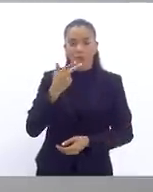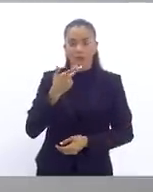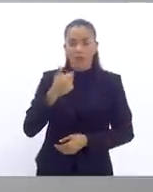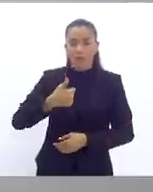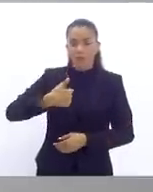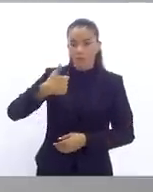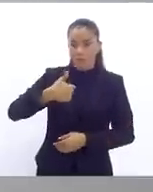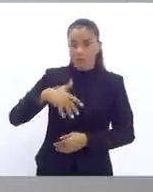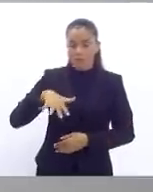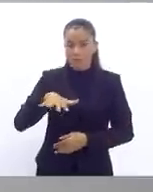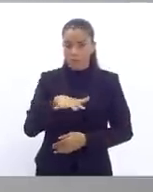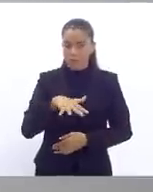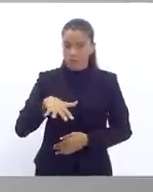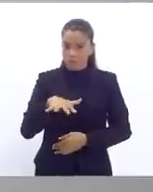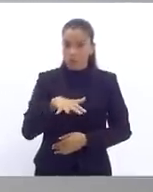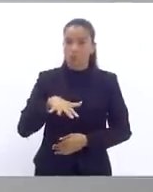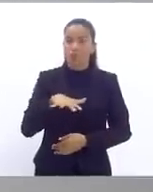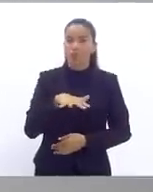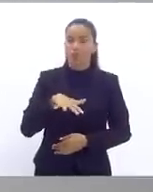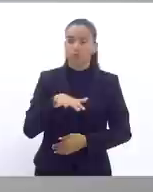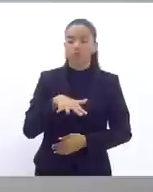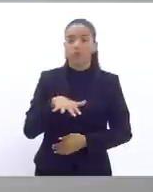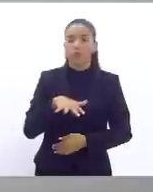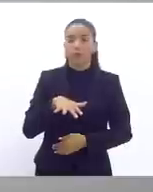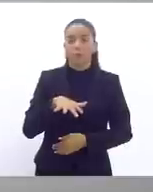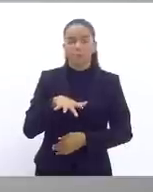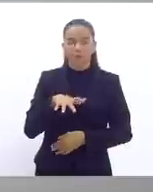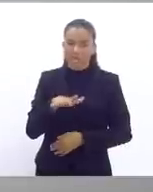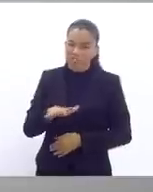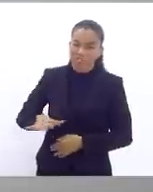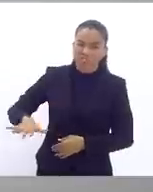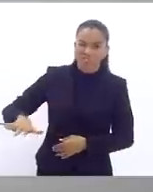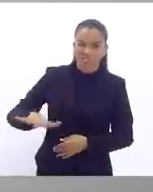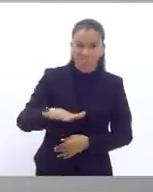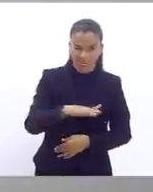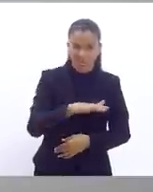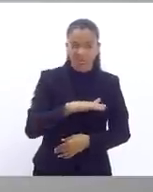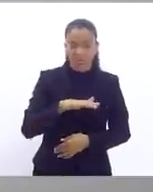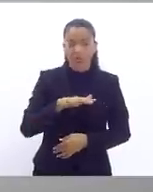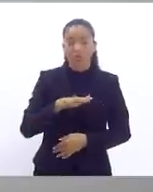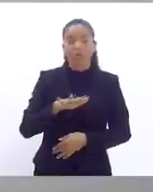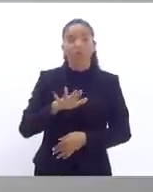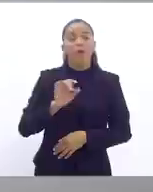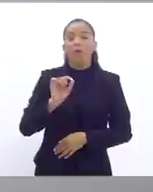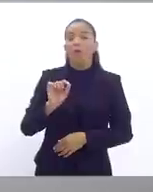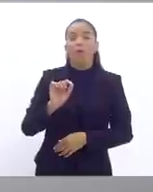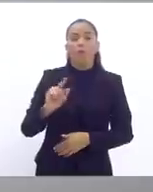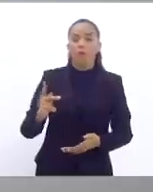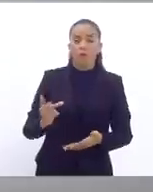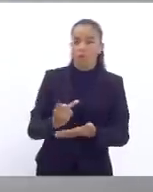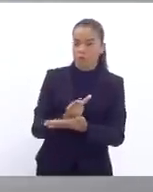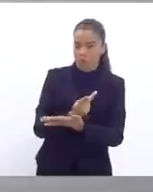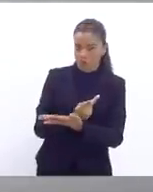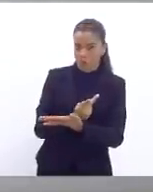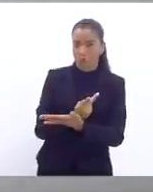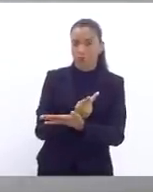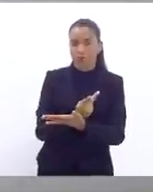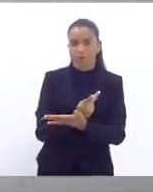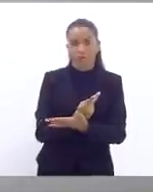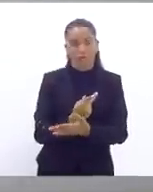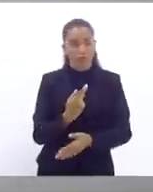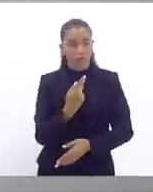maneira bem genérica que acontece com